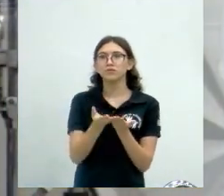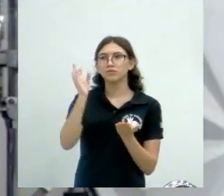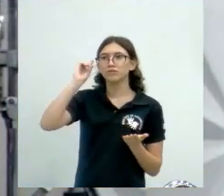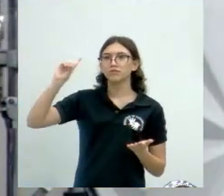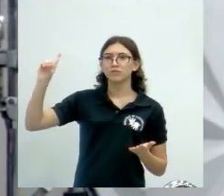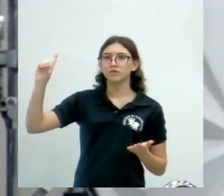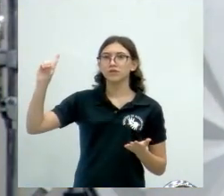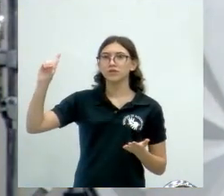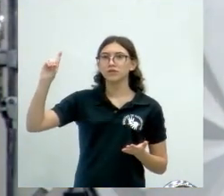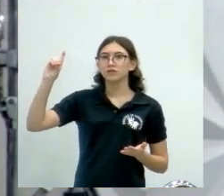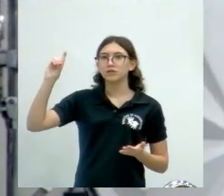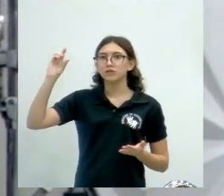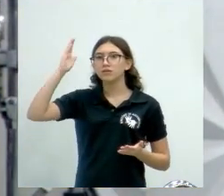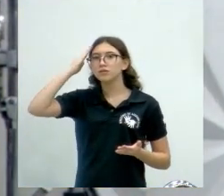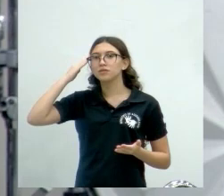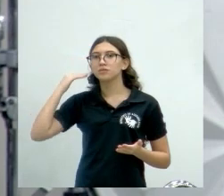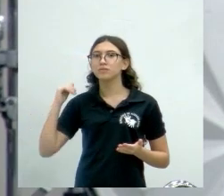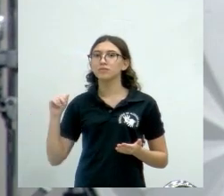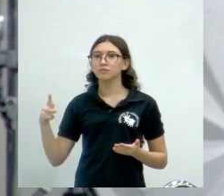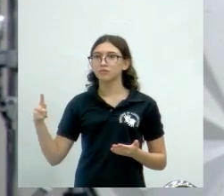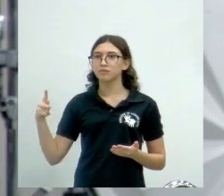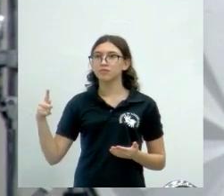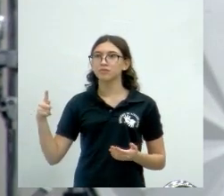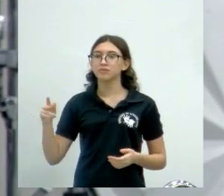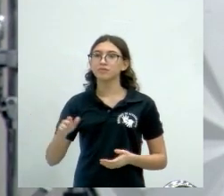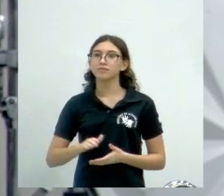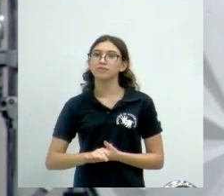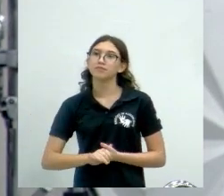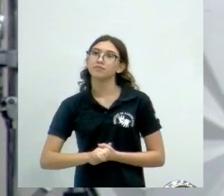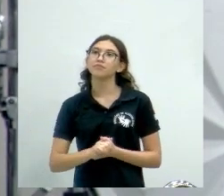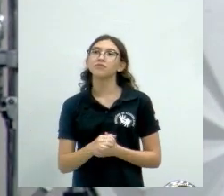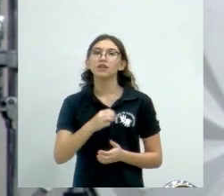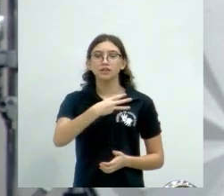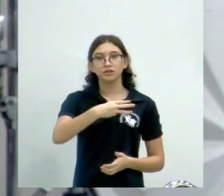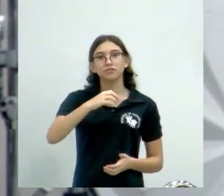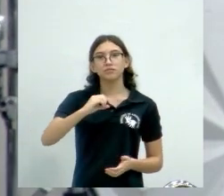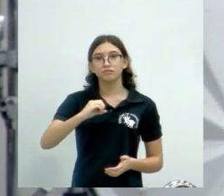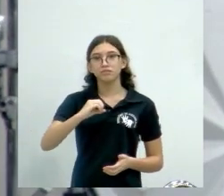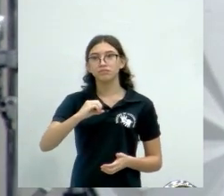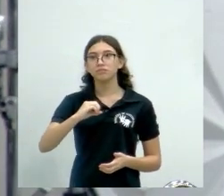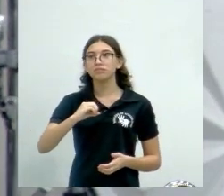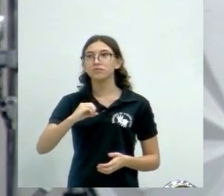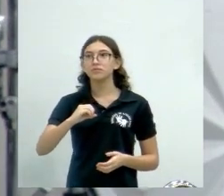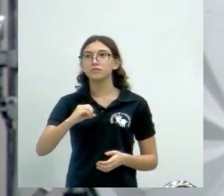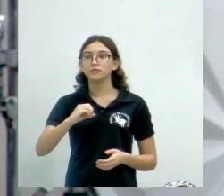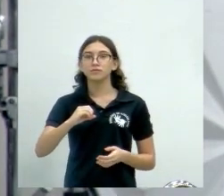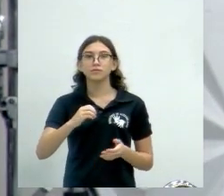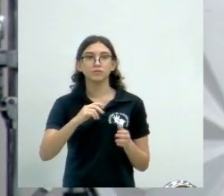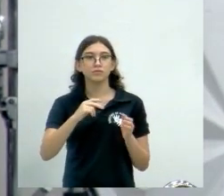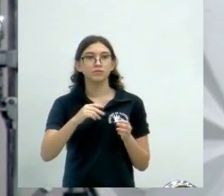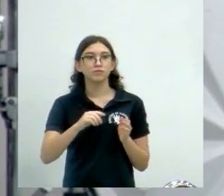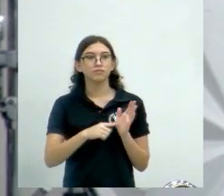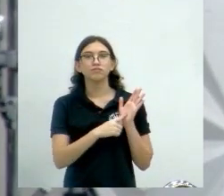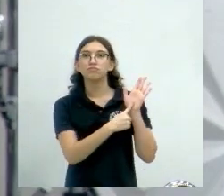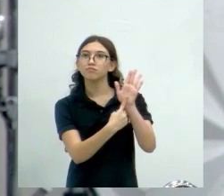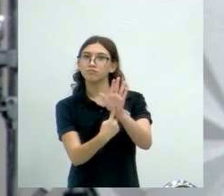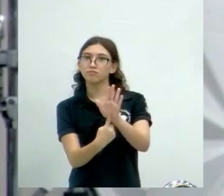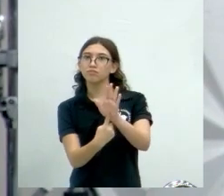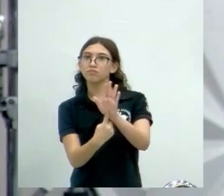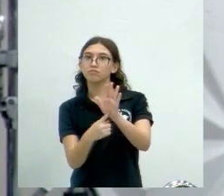de 31 capítulos. E pelo menos 30 vezes aparece a palavra Hokmah, que é a